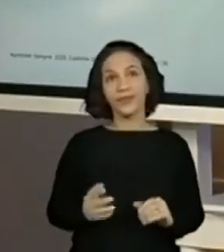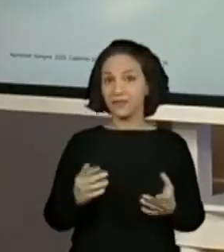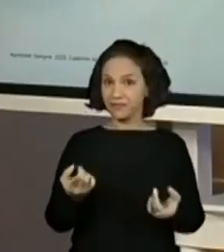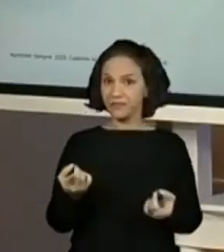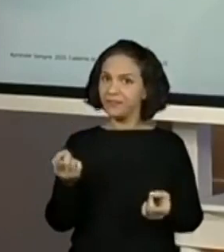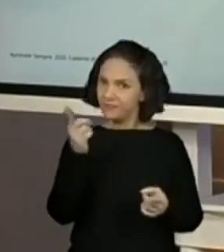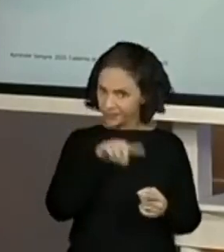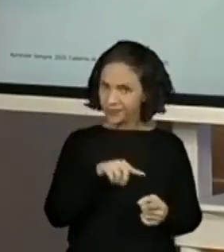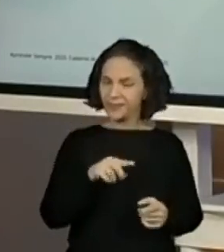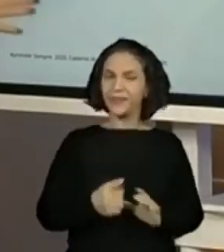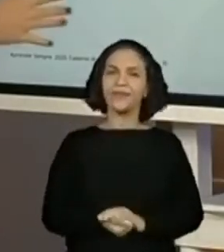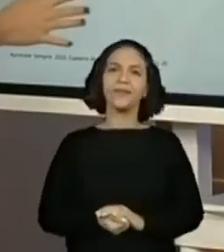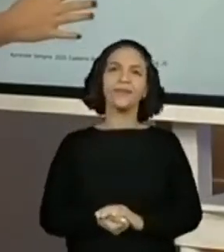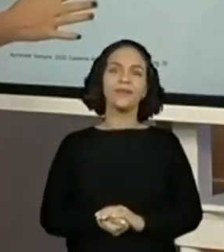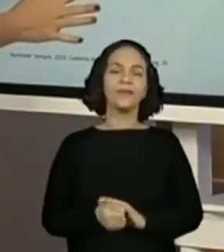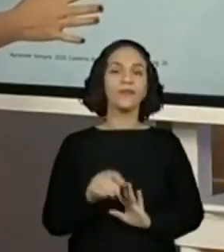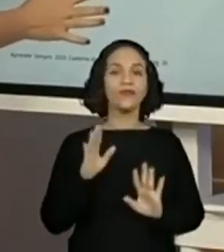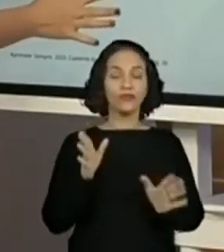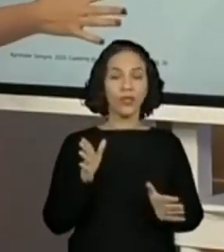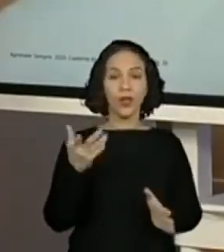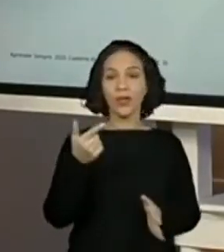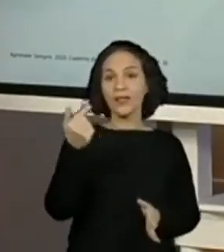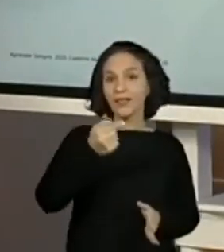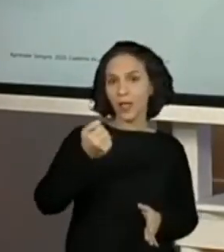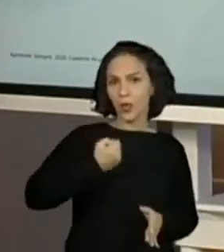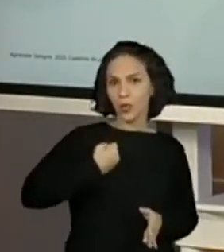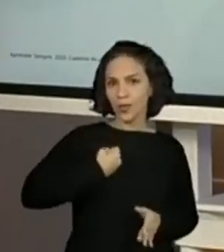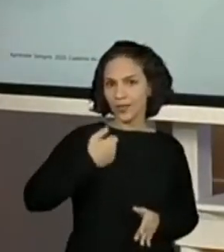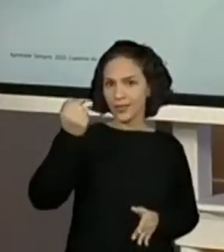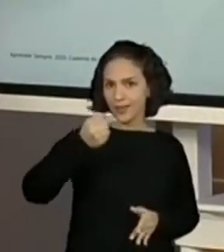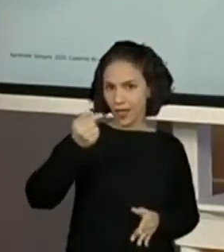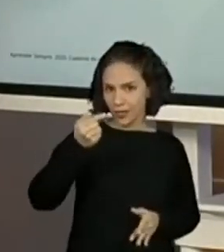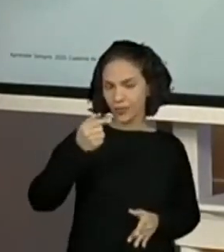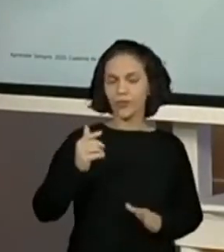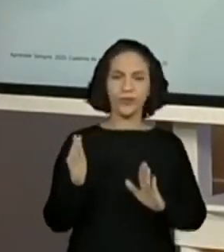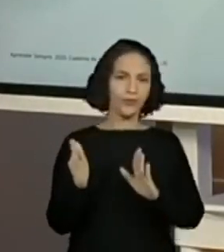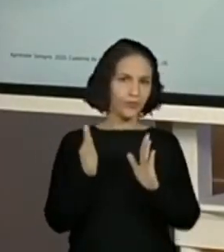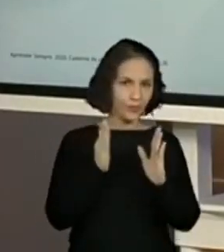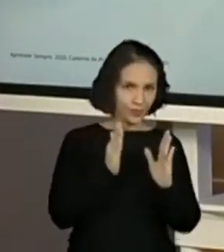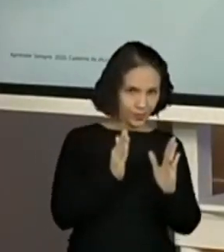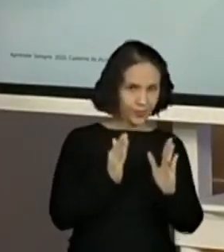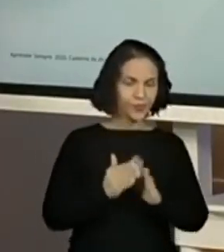para o próximo, tá bom? Então, o sétimo número que nós vamos escrever nesse aqui.